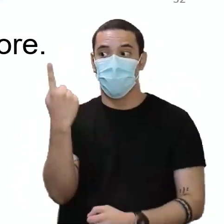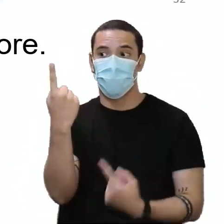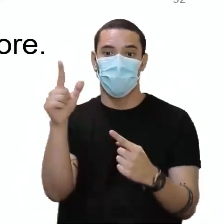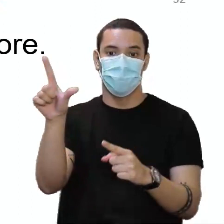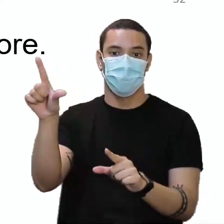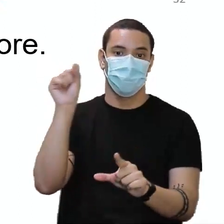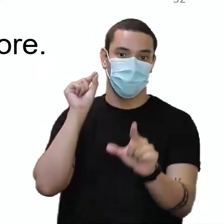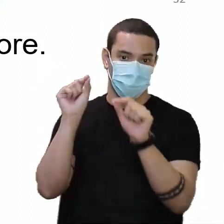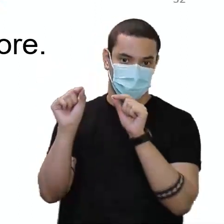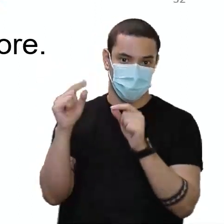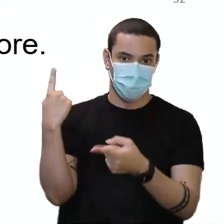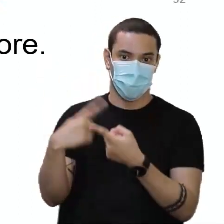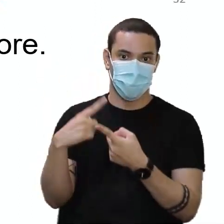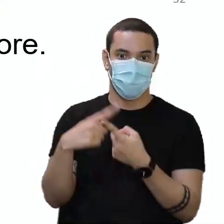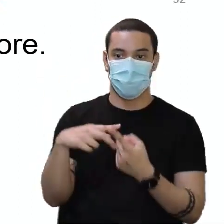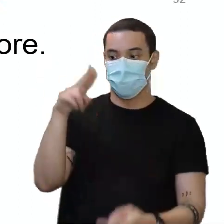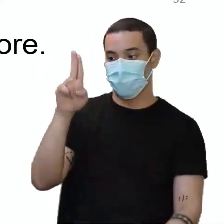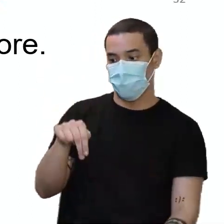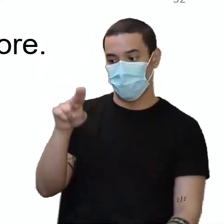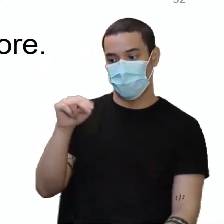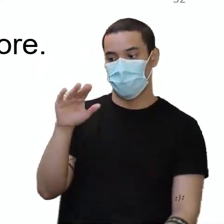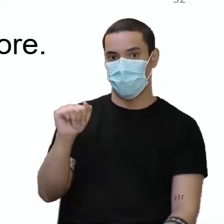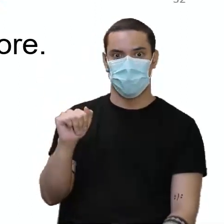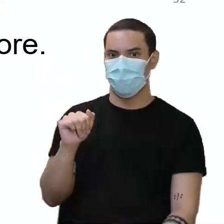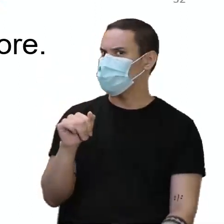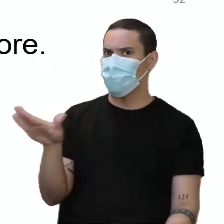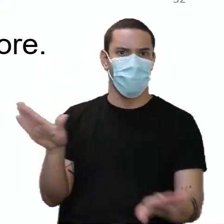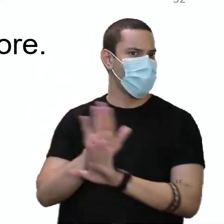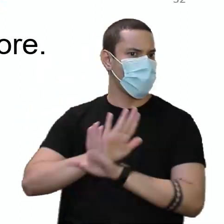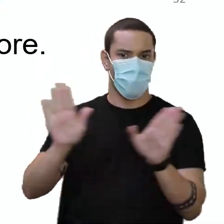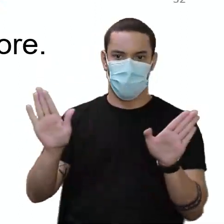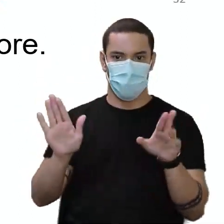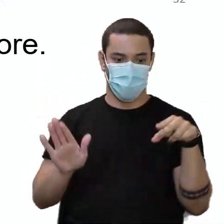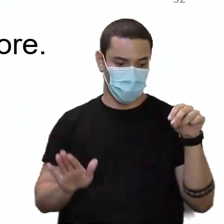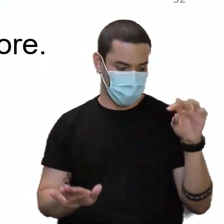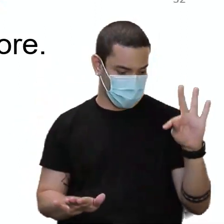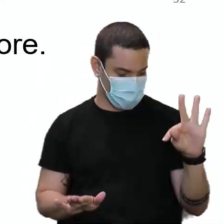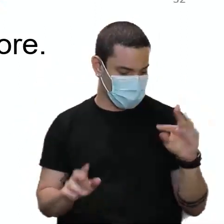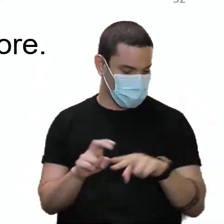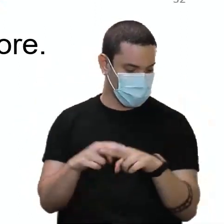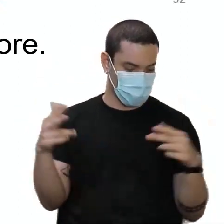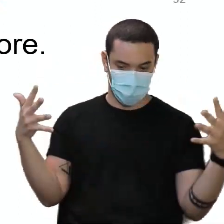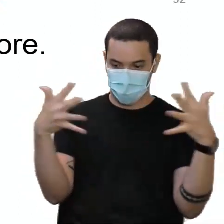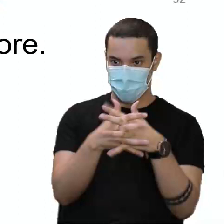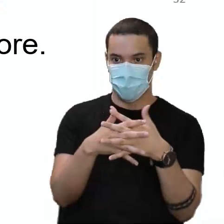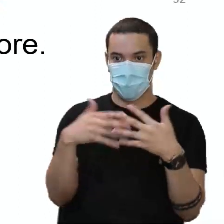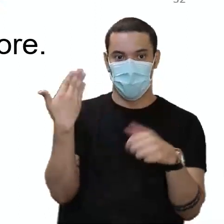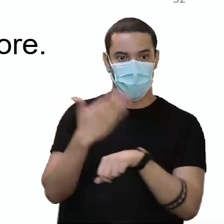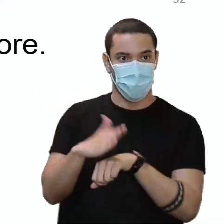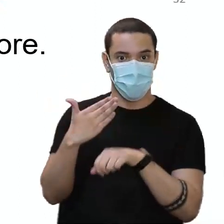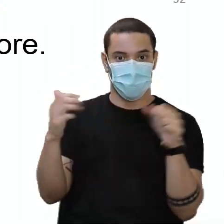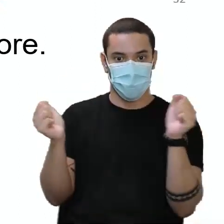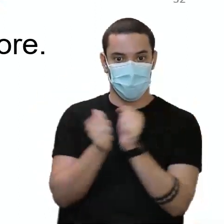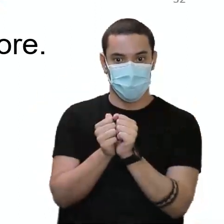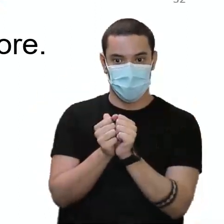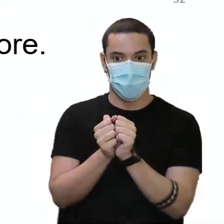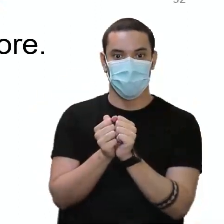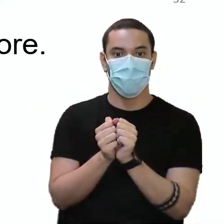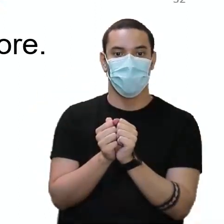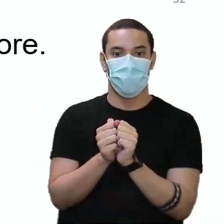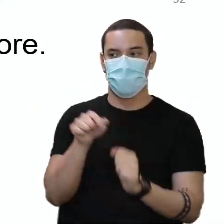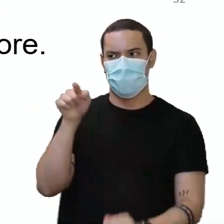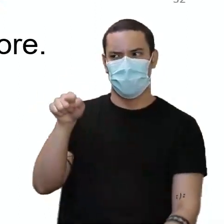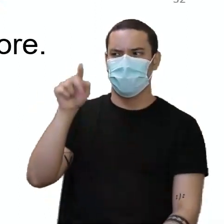never, apesar de ser nunca, ele dá uma ideia de negação. Claro, é nunca e nunca. Então, she had never practiced so hard before.